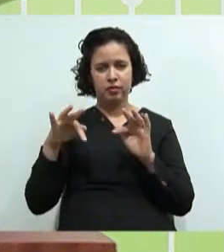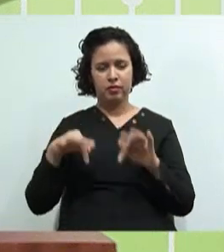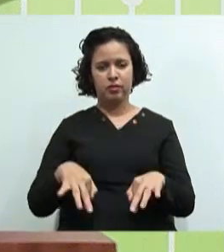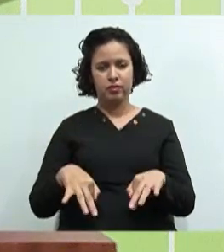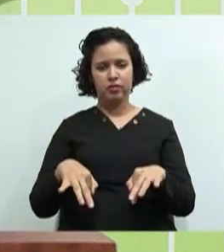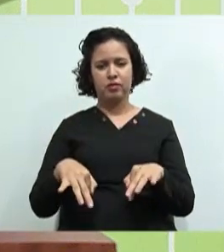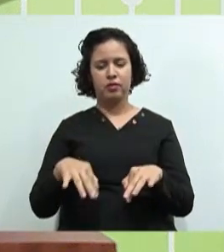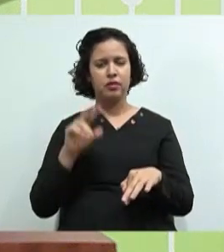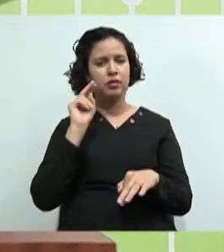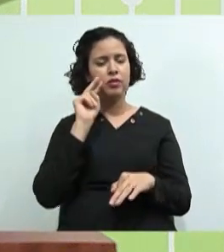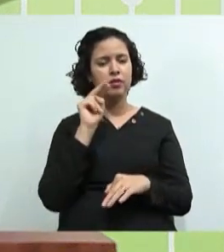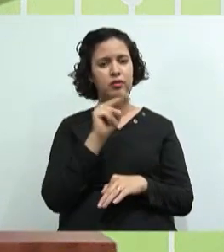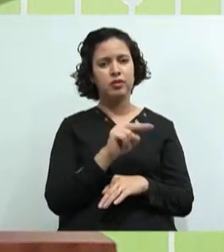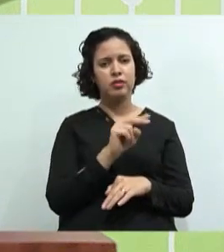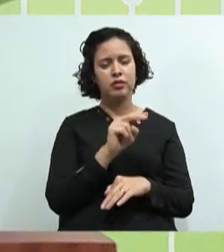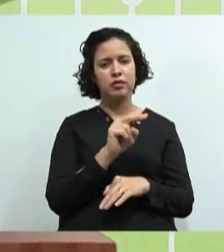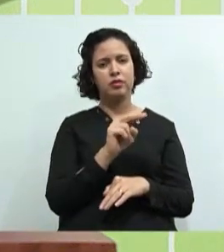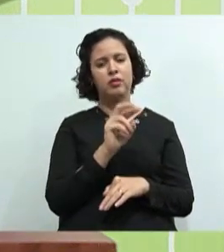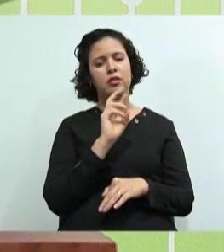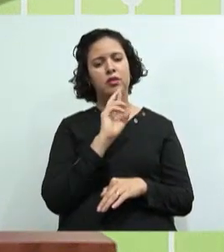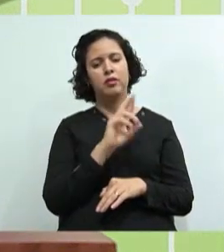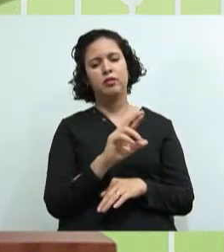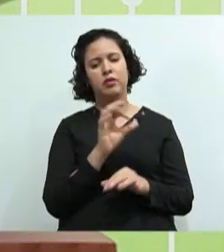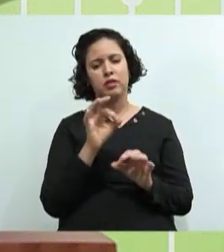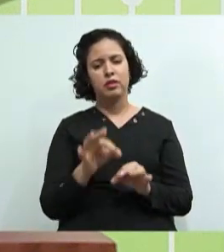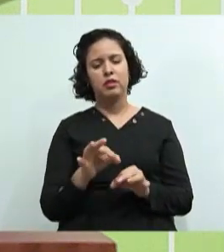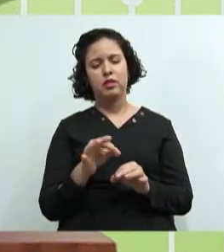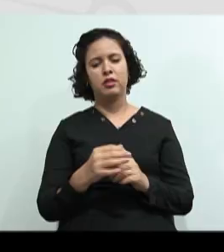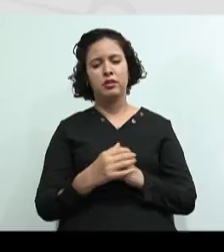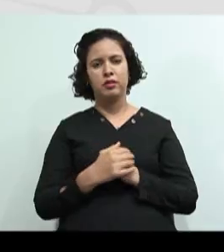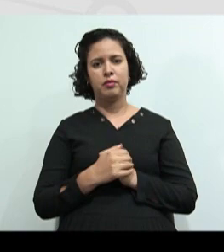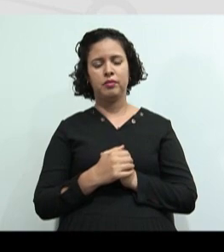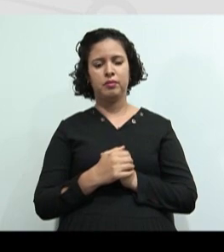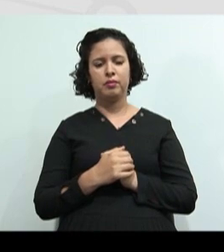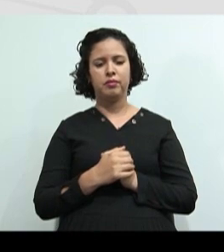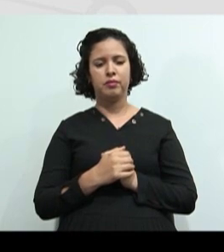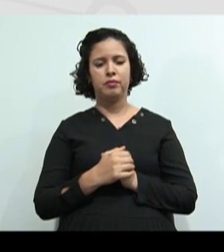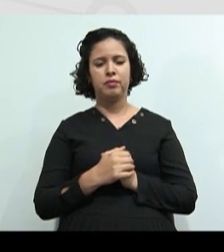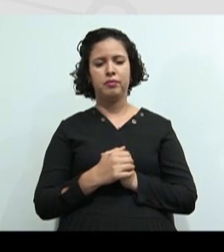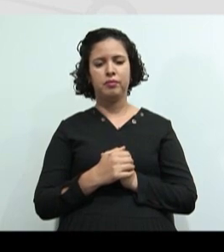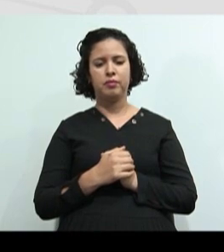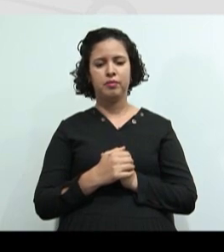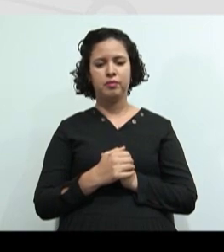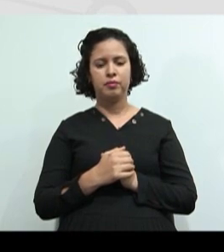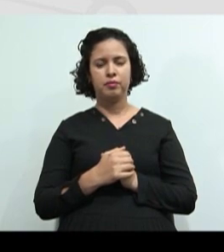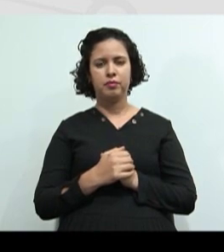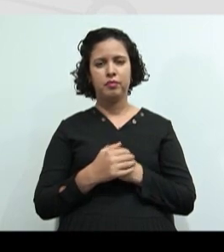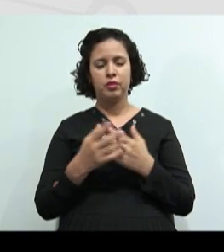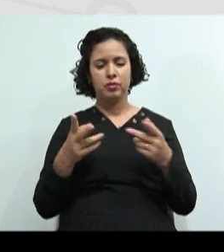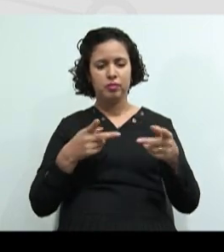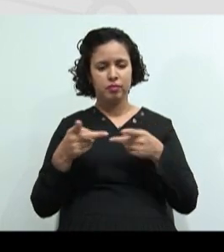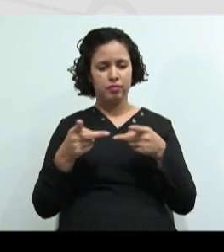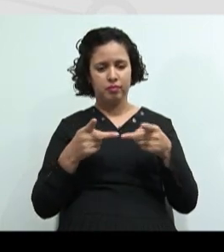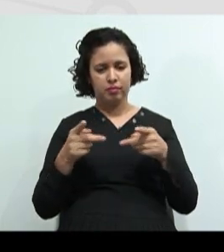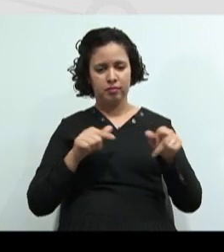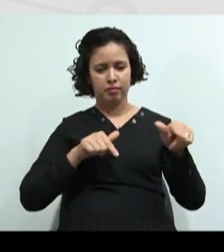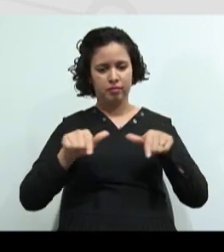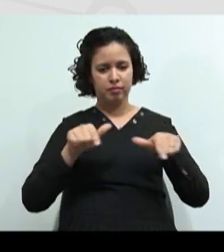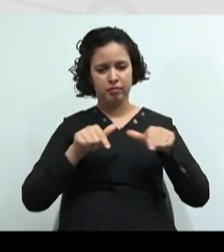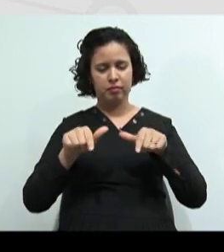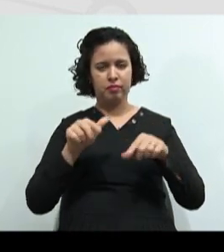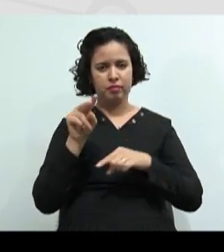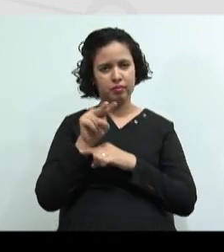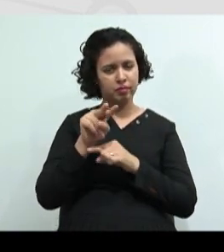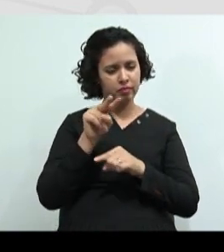repente, a gente pode verificar qual é a resposta correta. Mas olha só, qual a importância? Ele perguntou do plano de ação. Então, realizar o acompanhamento